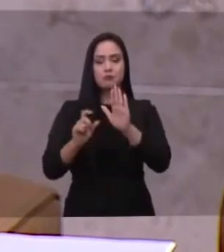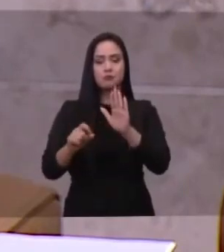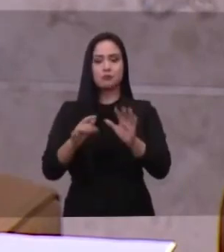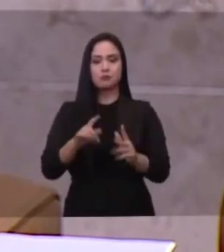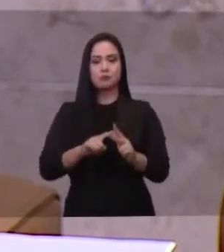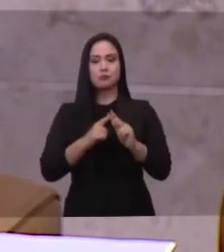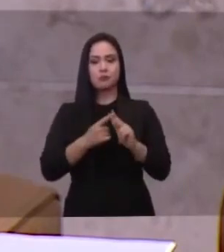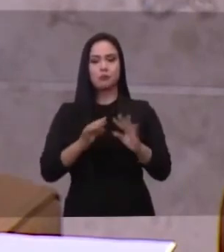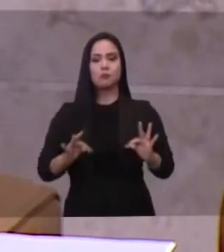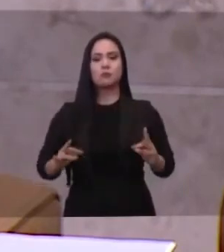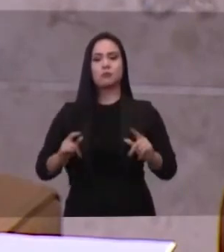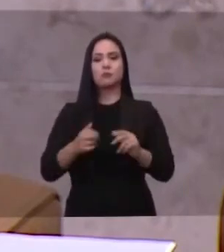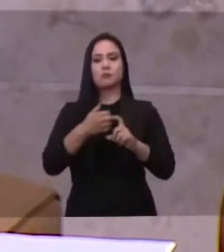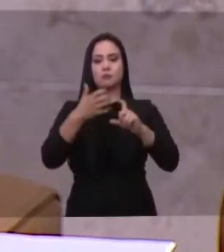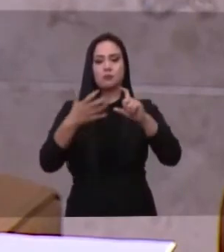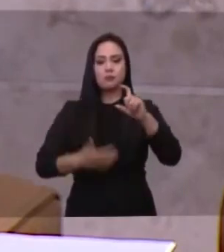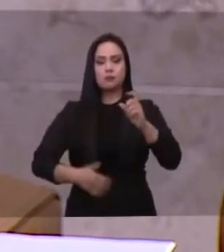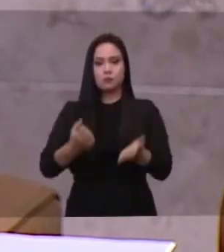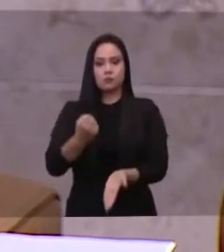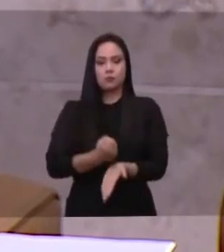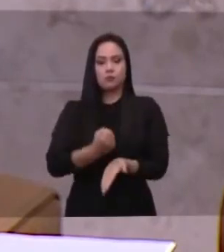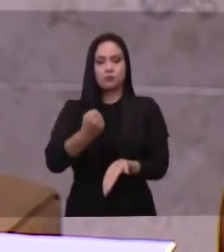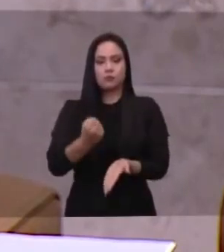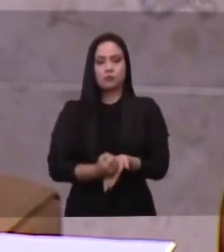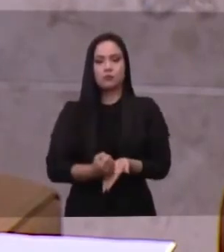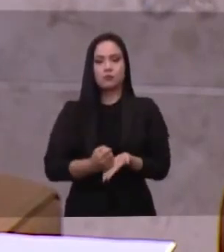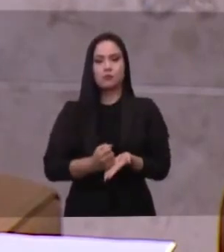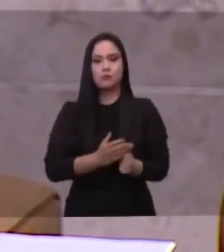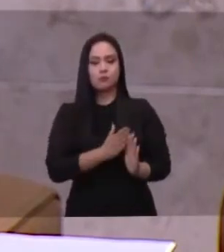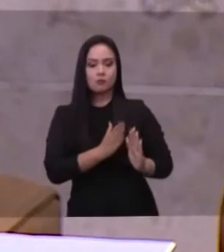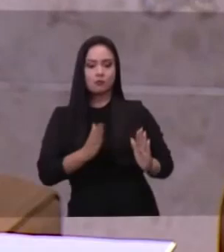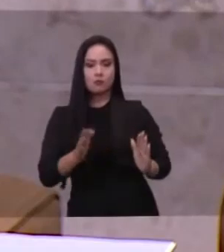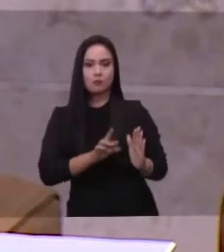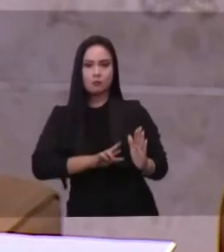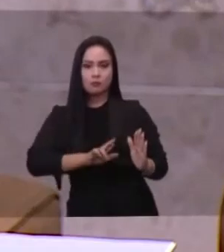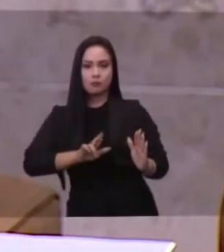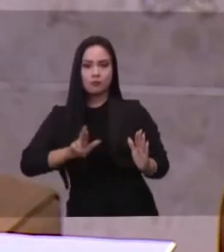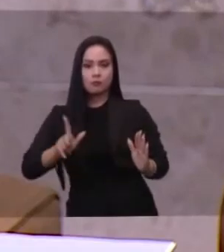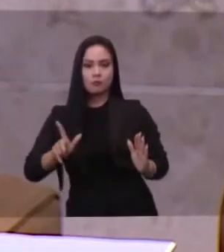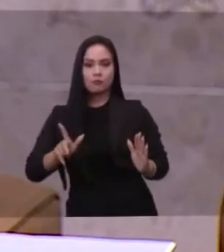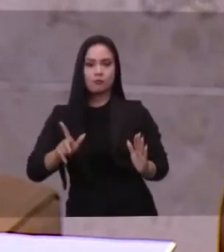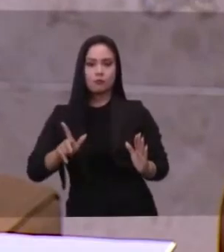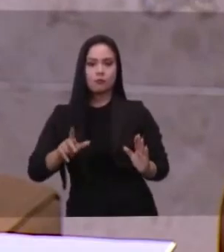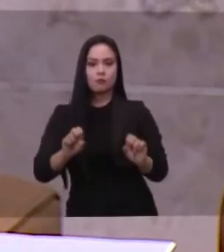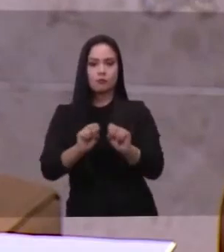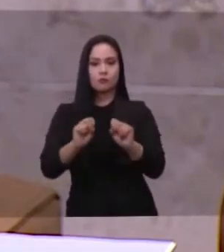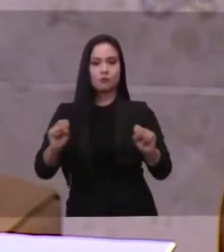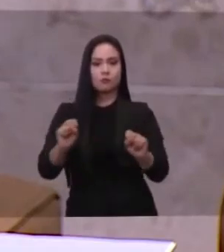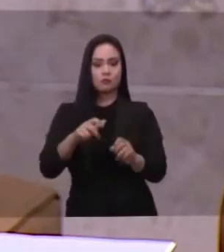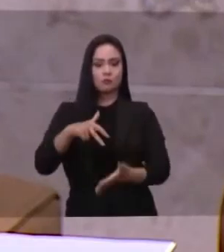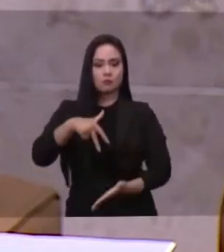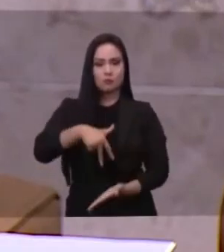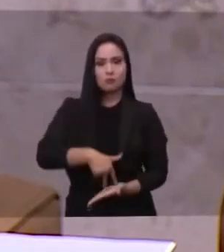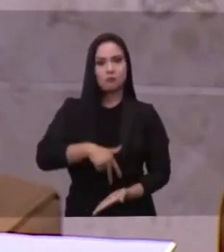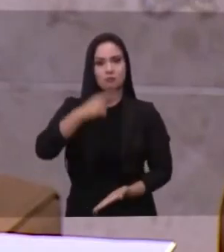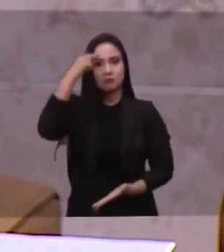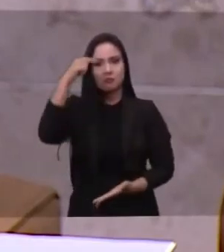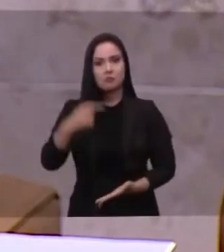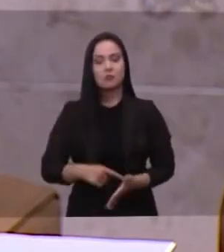ajuste de todas as cláusulas do contrato, enquanto, diversamente, no sistema impositivo da Lei